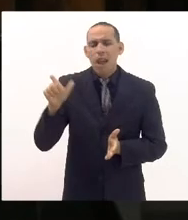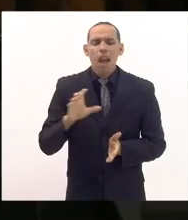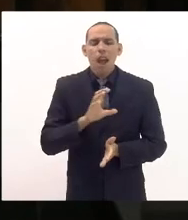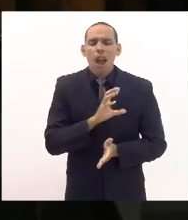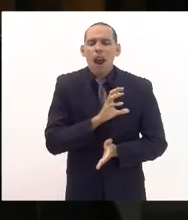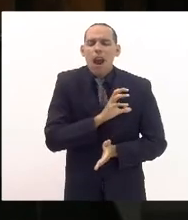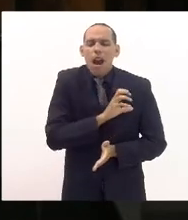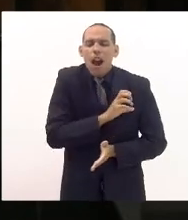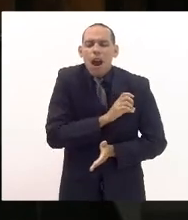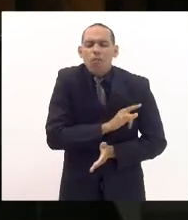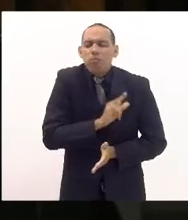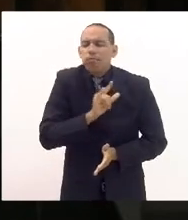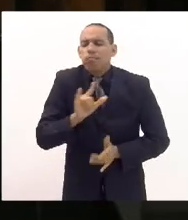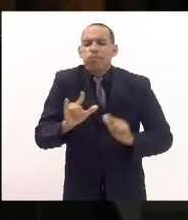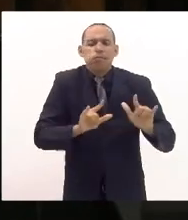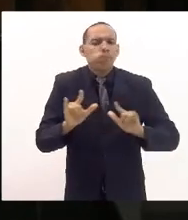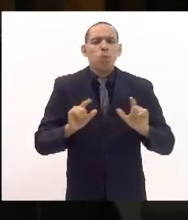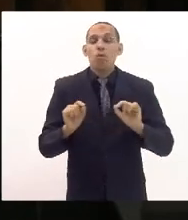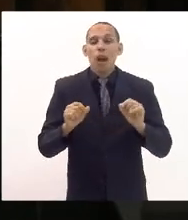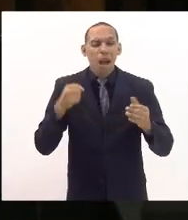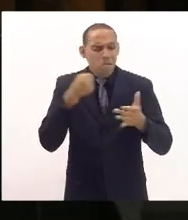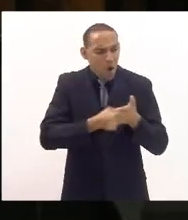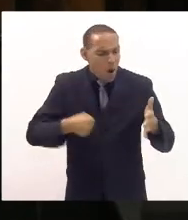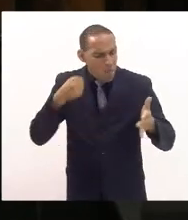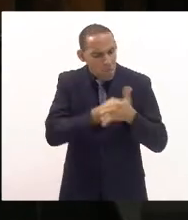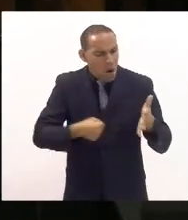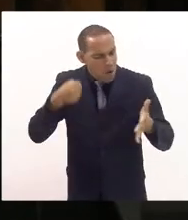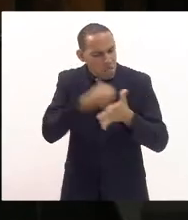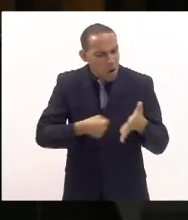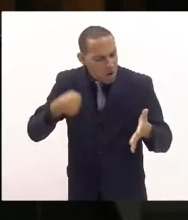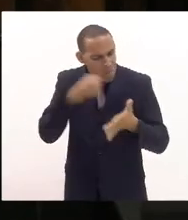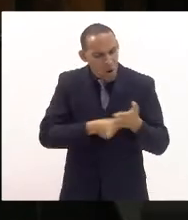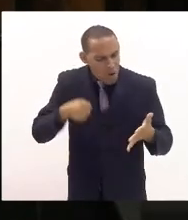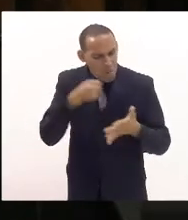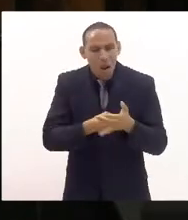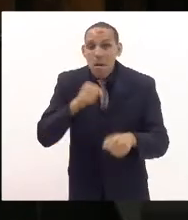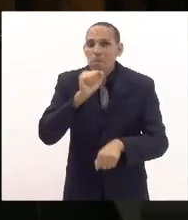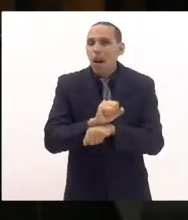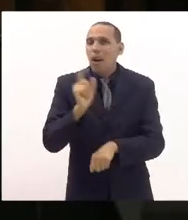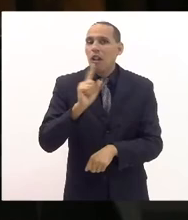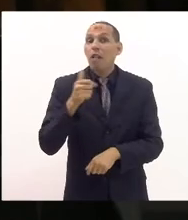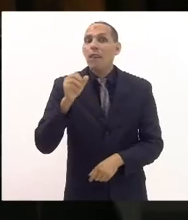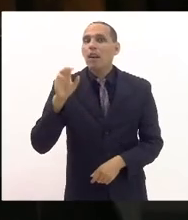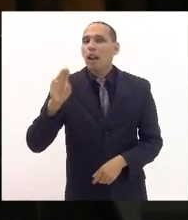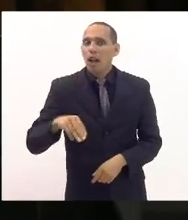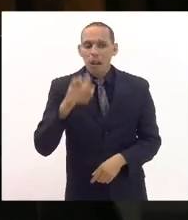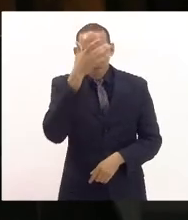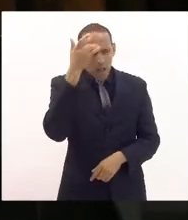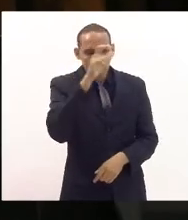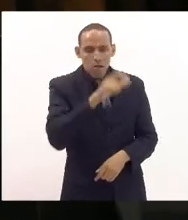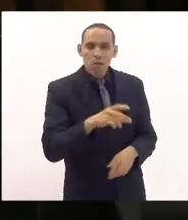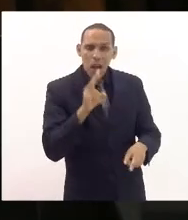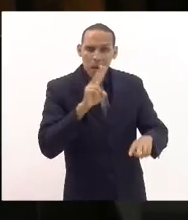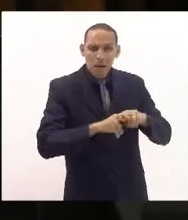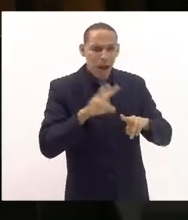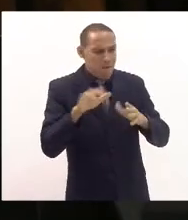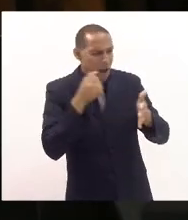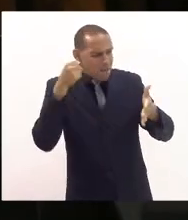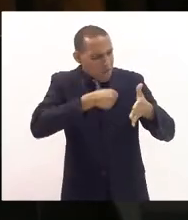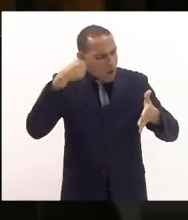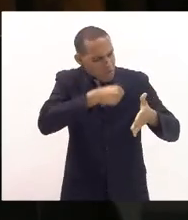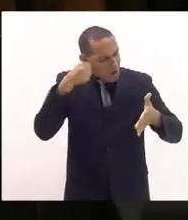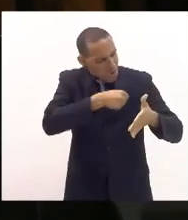adorava bater sem parar em quem ele prendia veja dando depoimento